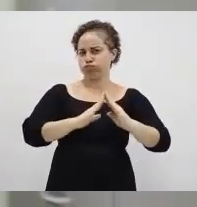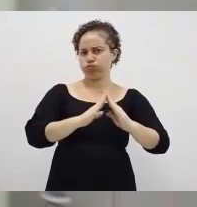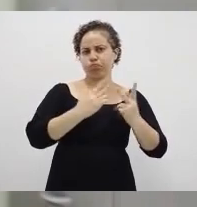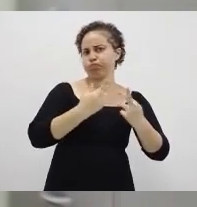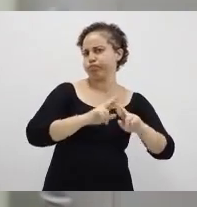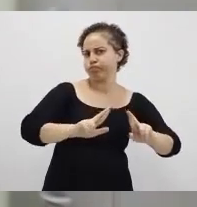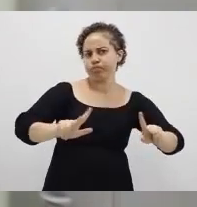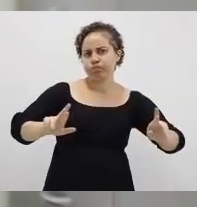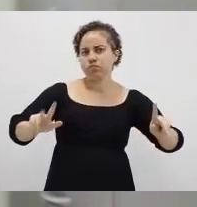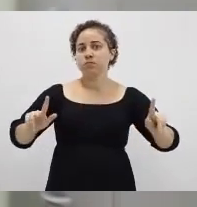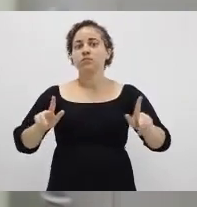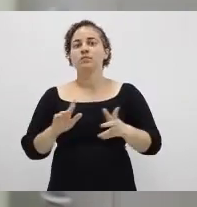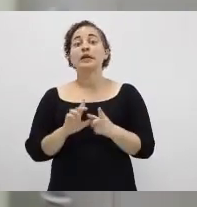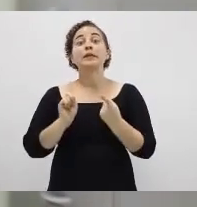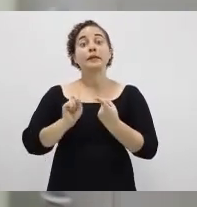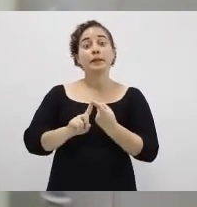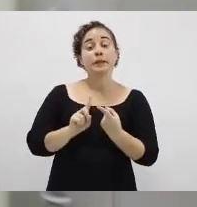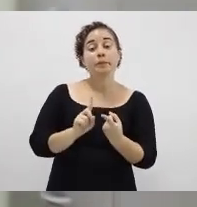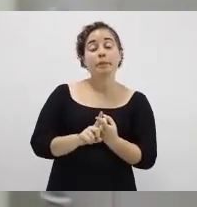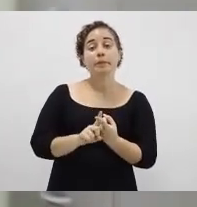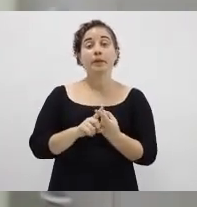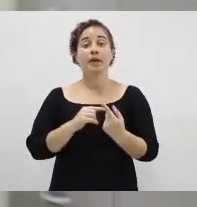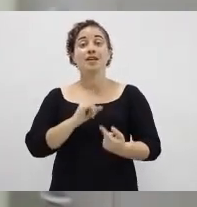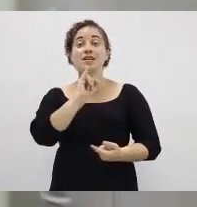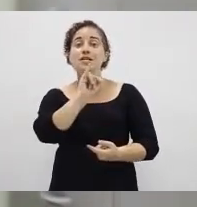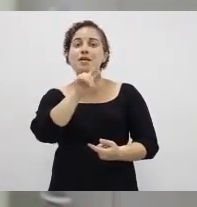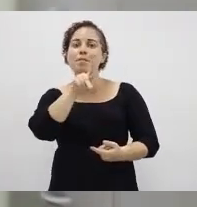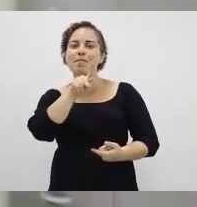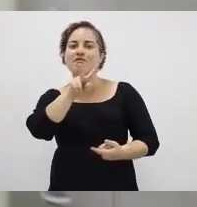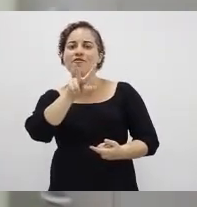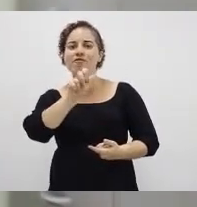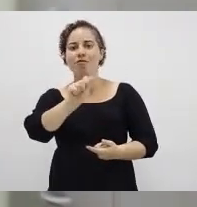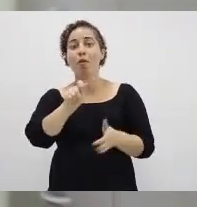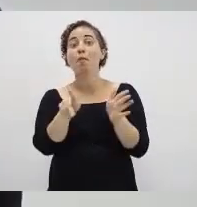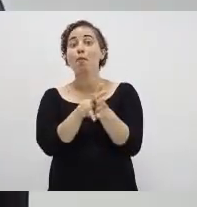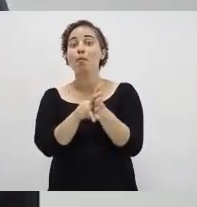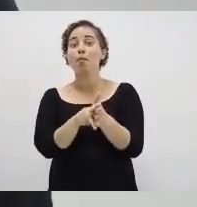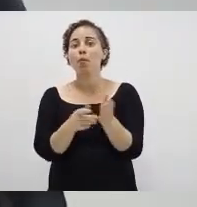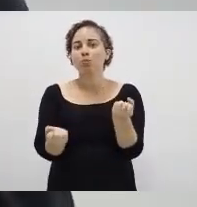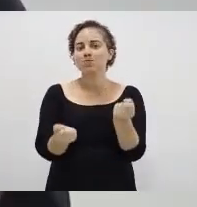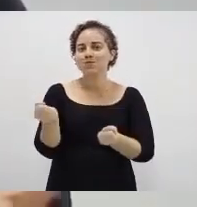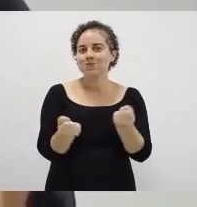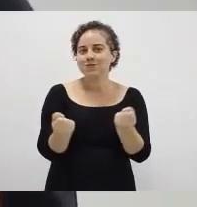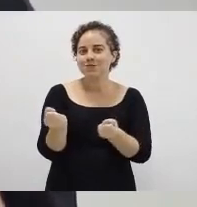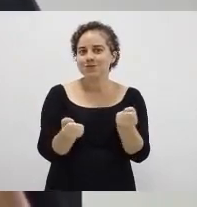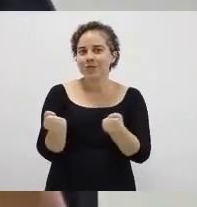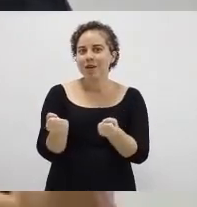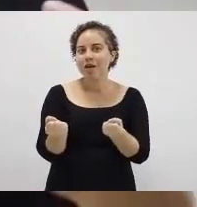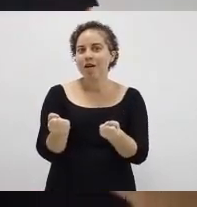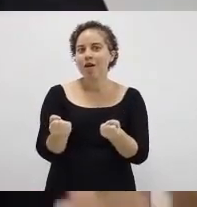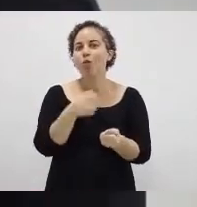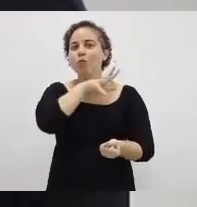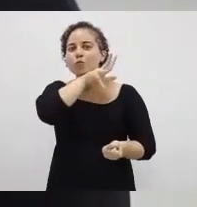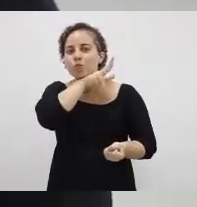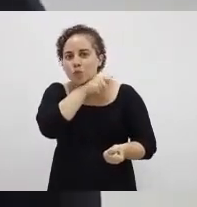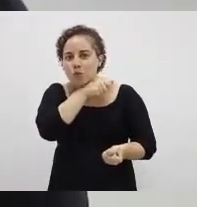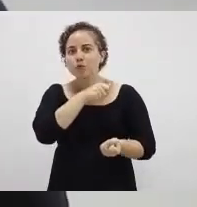imposto através do meu veículo automotor, do meu carro, que é o IPVA. Então, o governo pode